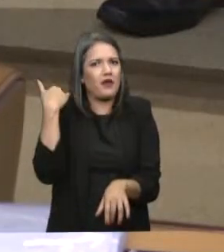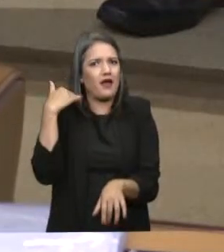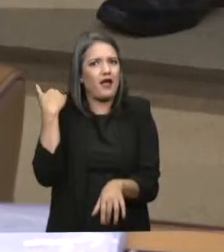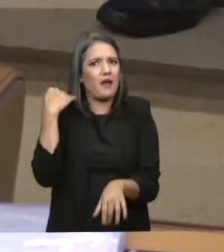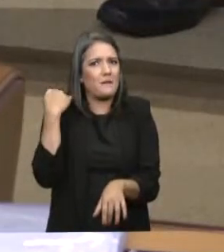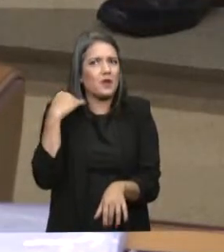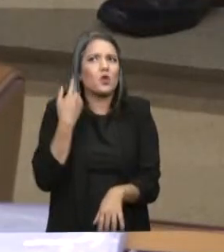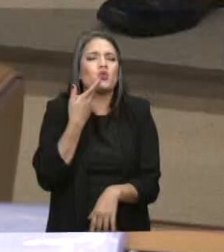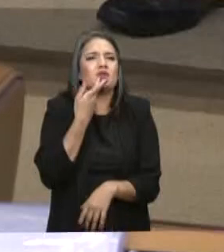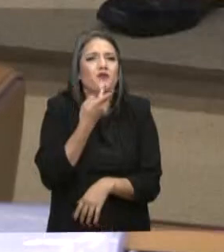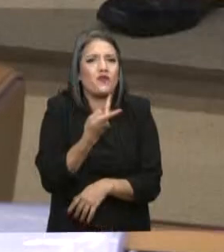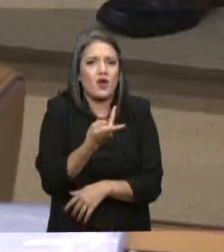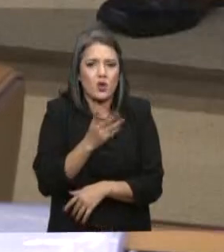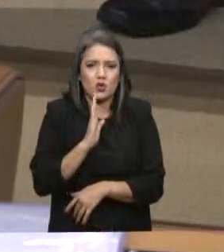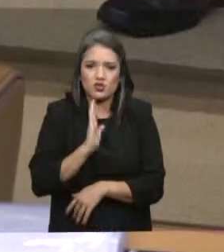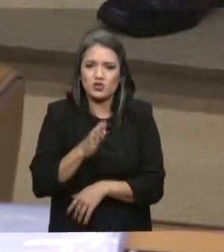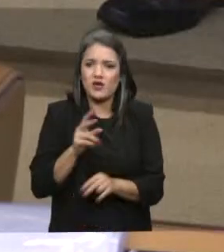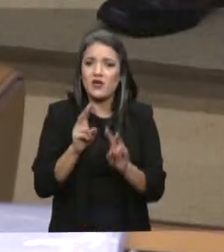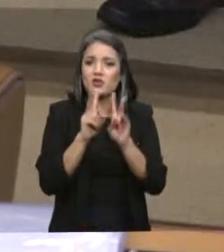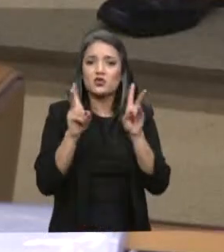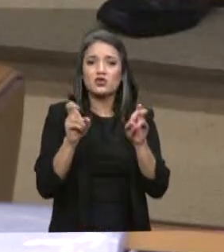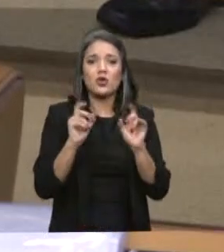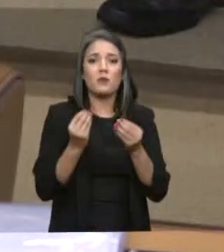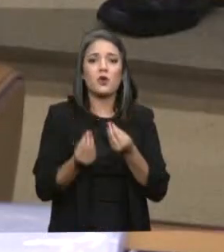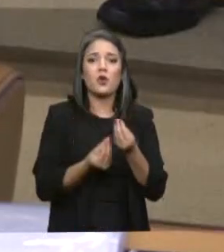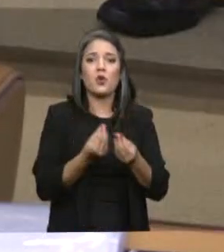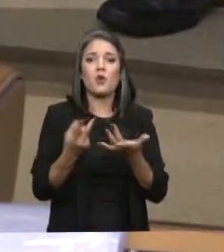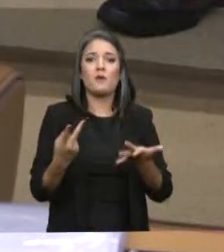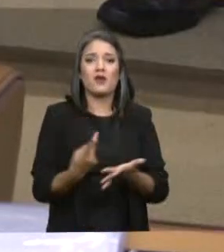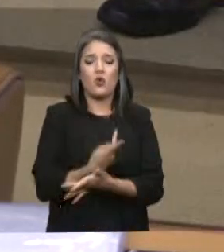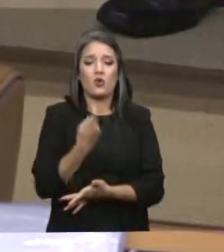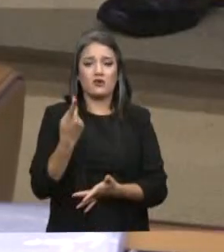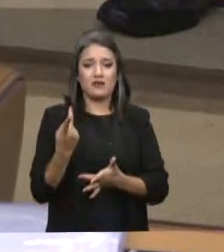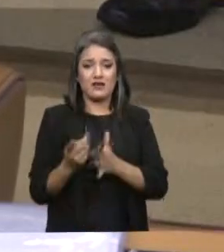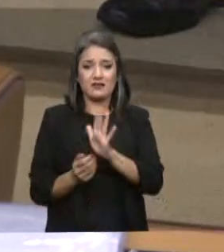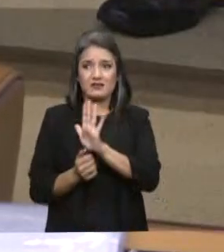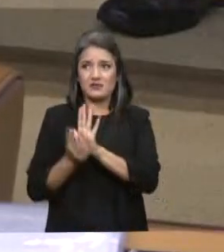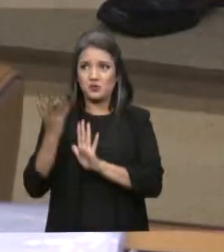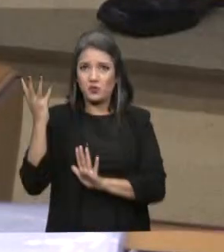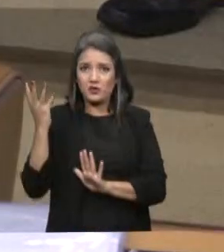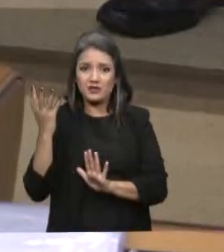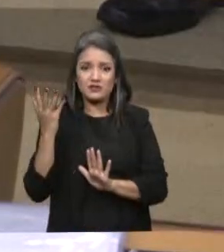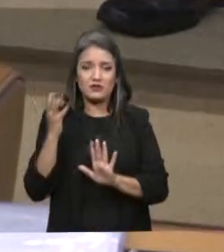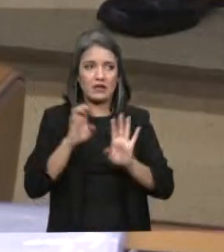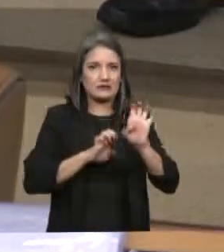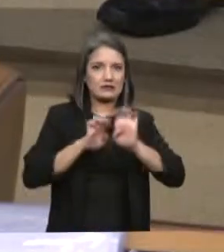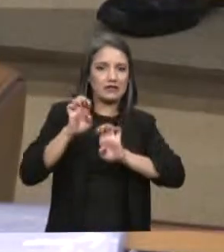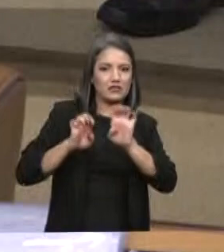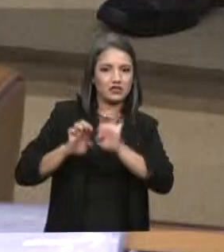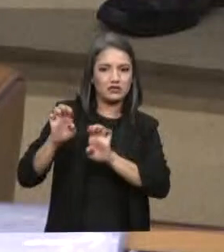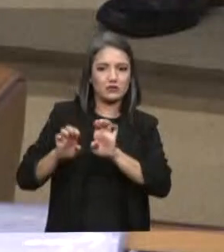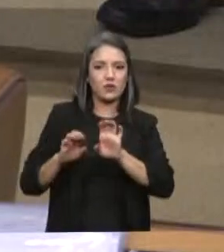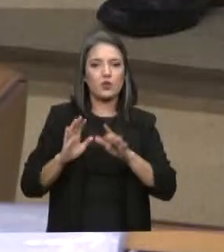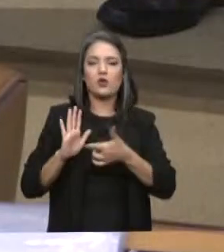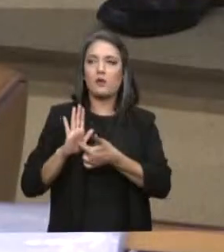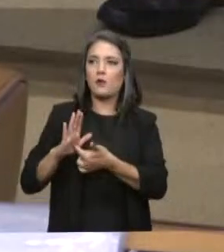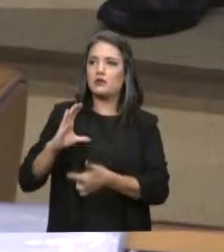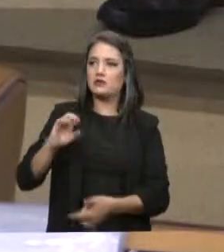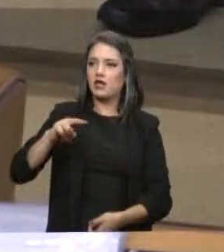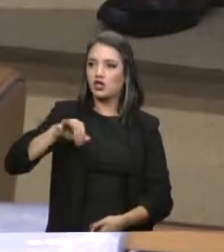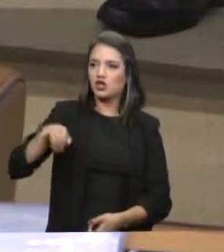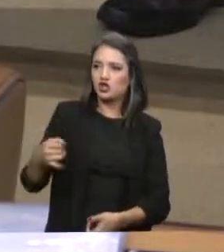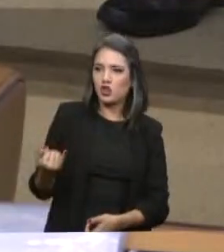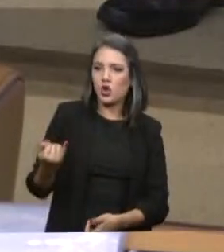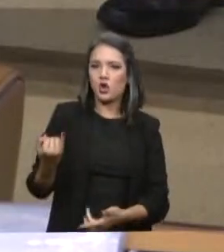Cármen aqui já fez inclusive sobre o batimento dos números as discrepâncias entre os números do